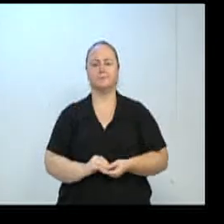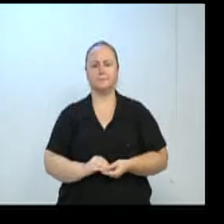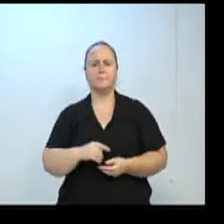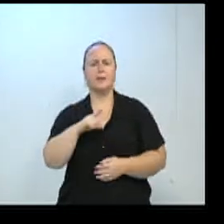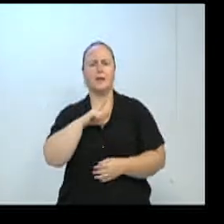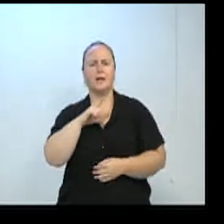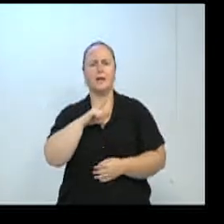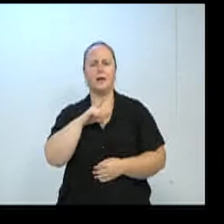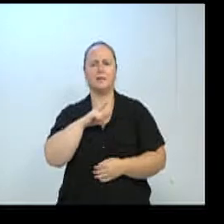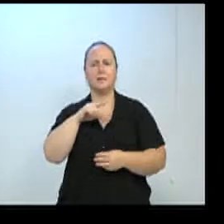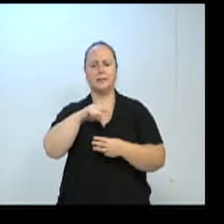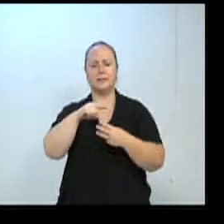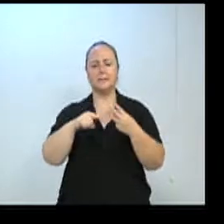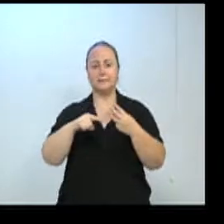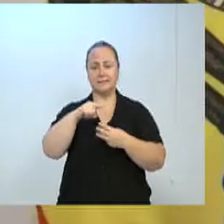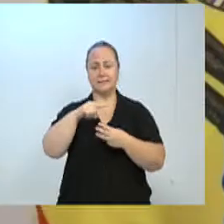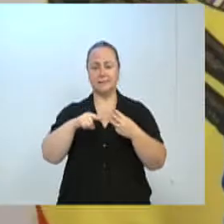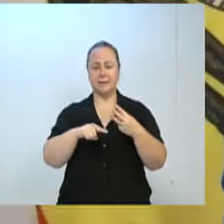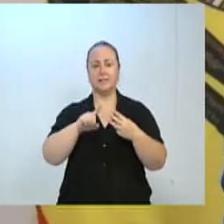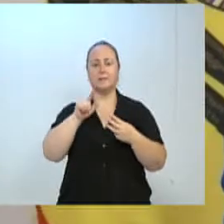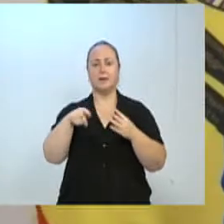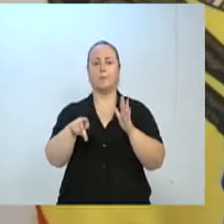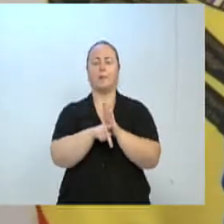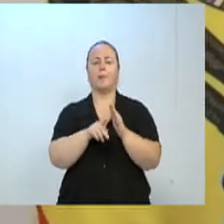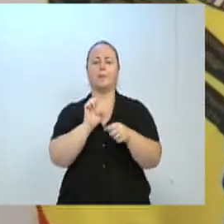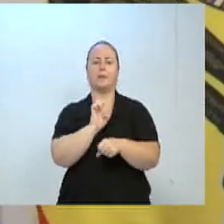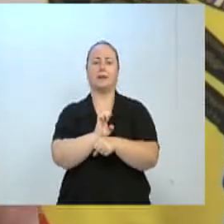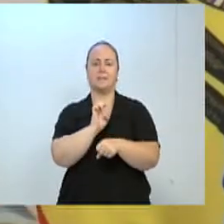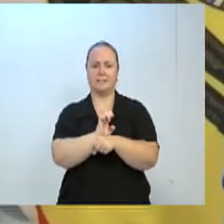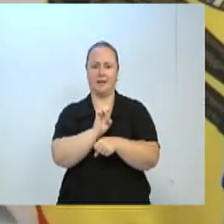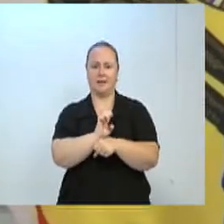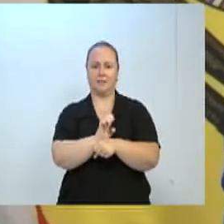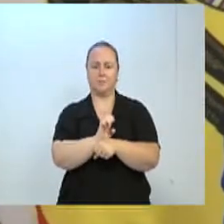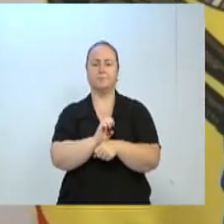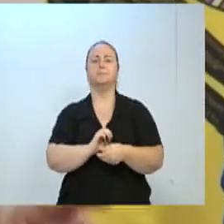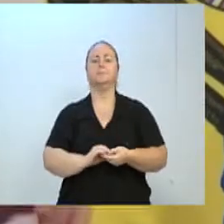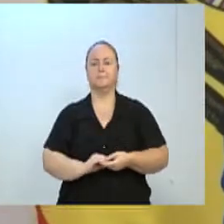Christophe Augusten e a Áurea Perpétua. No estado todo foi